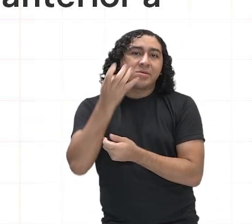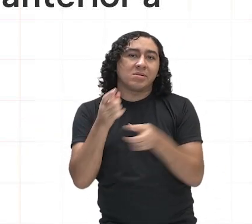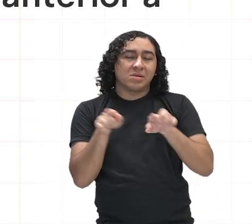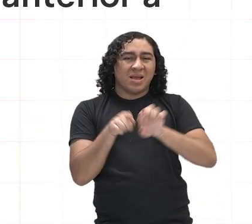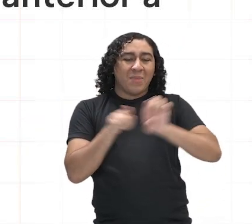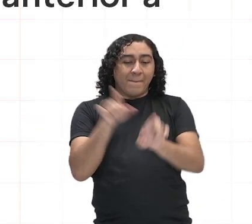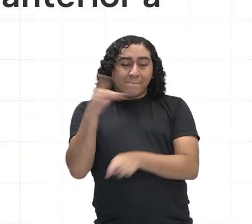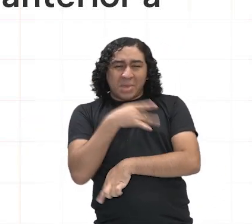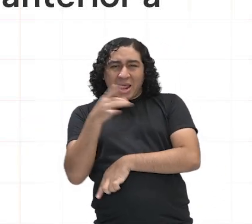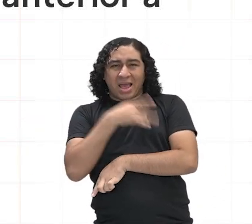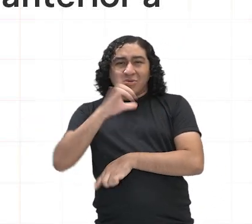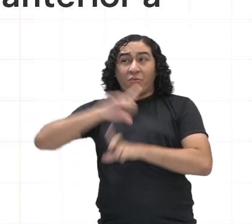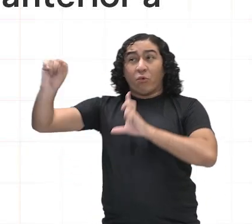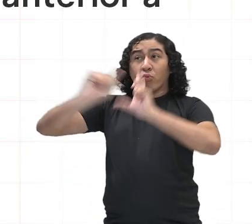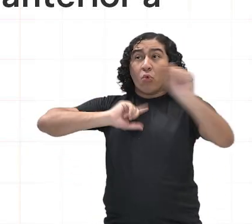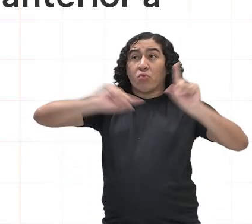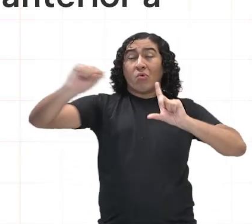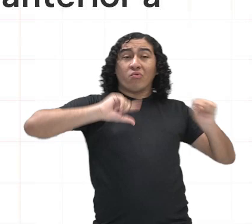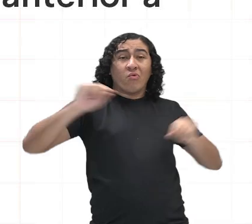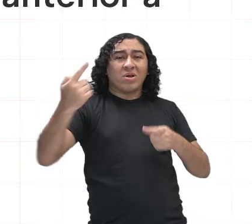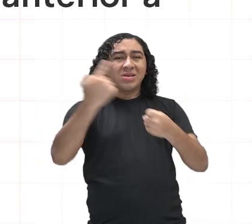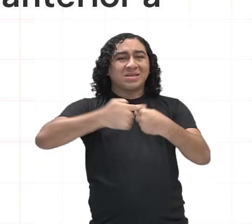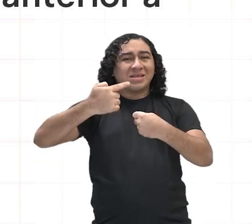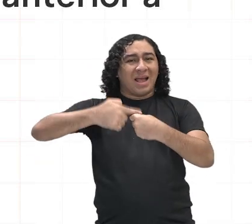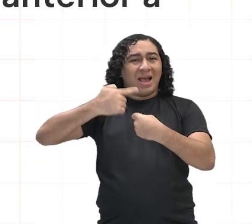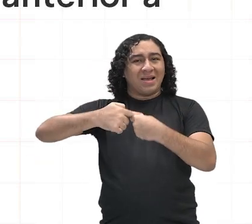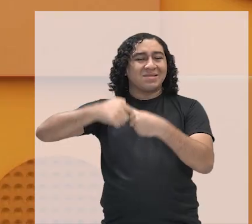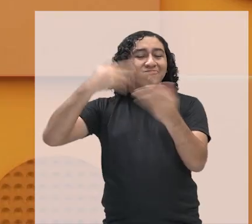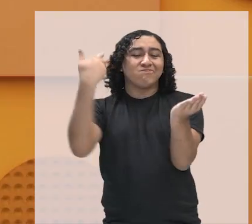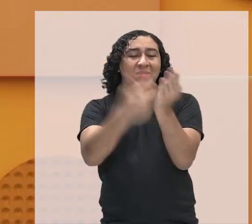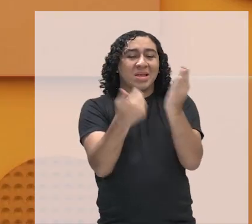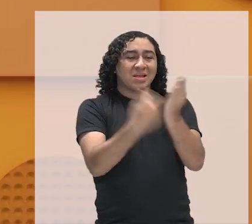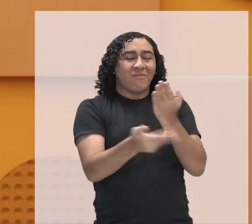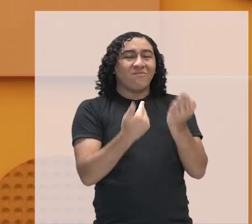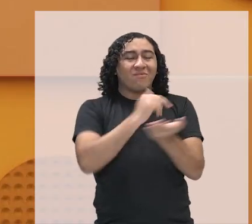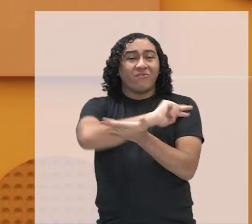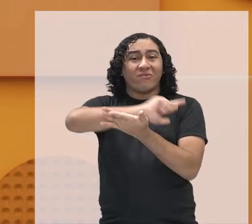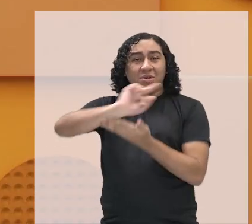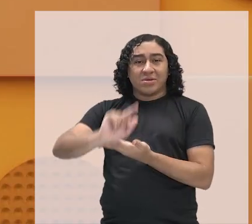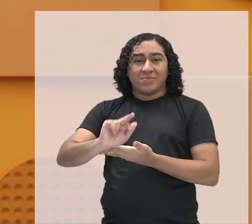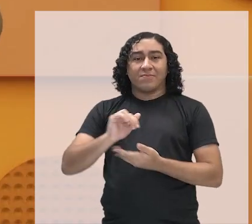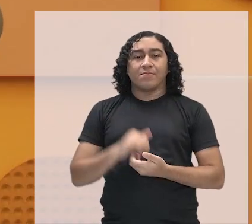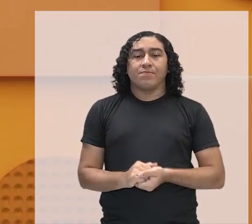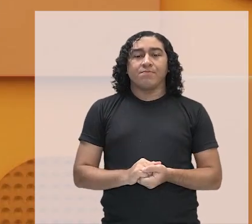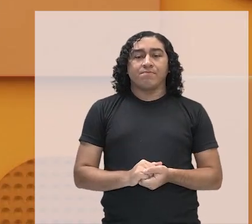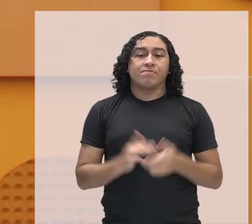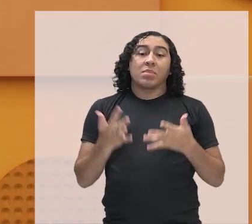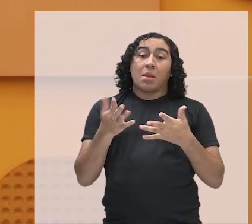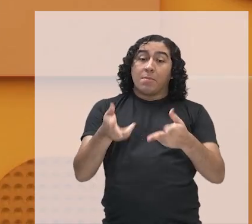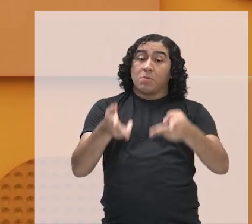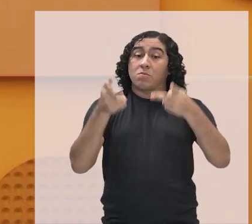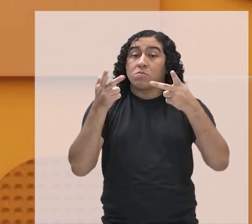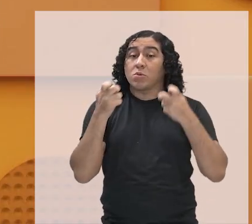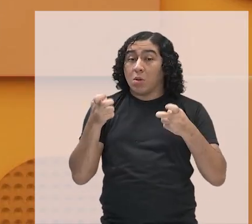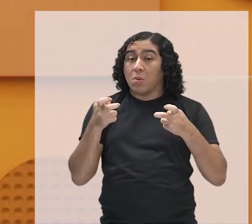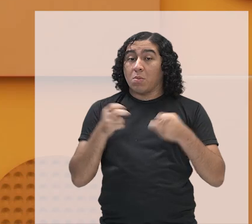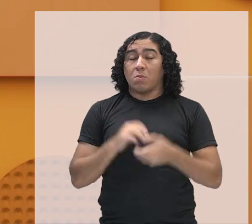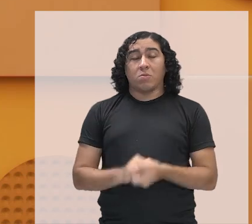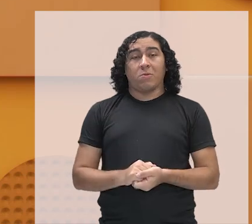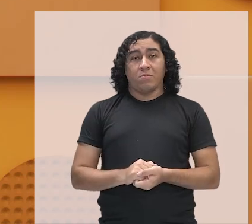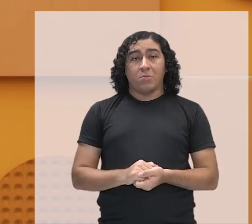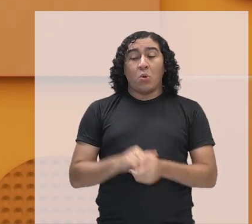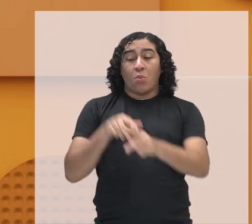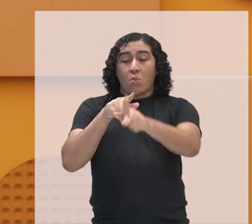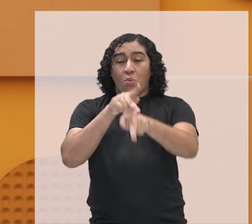destruíram diversas cidades da Hélade grega, tá? Então, observa aí comigo que é um povo, os dórios, é